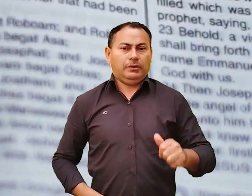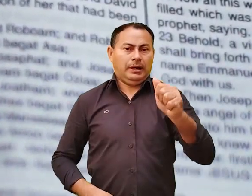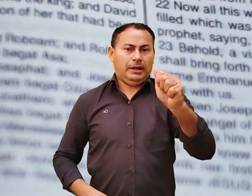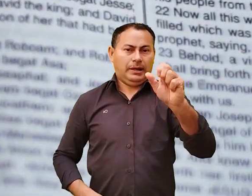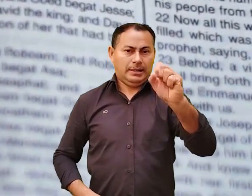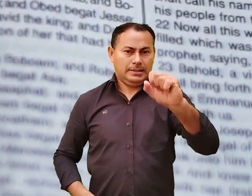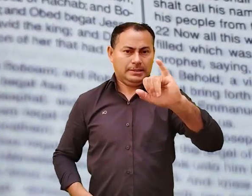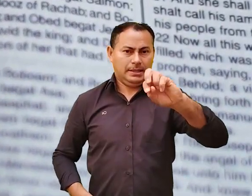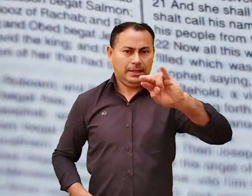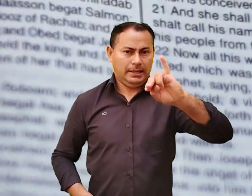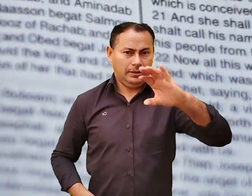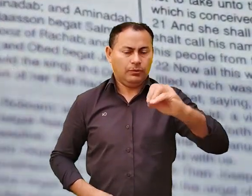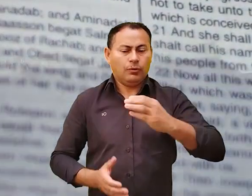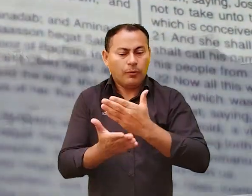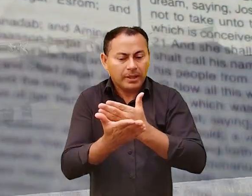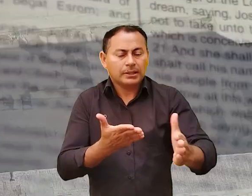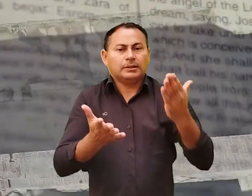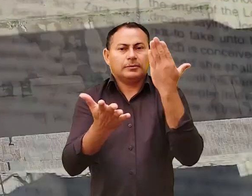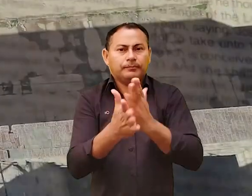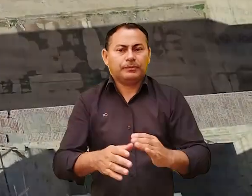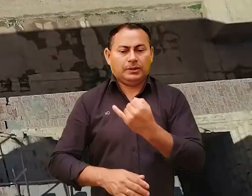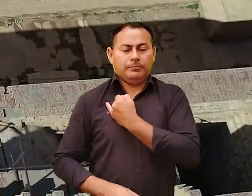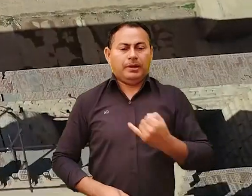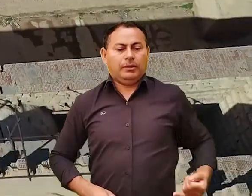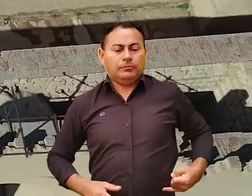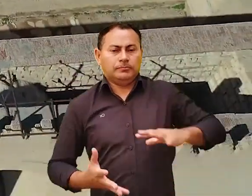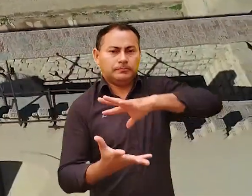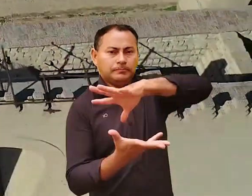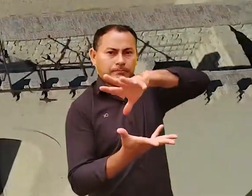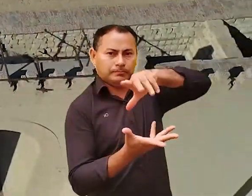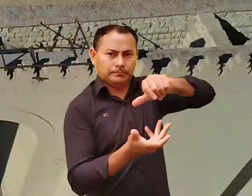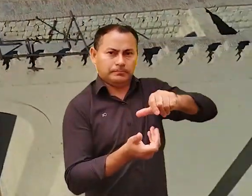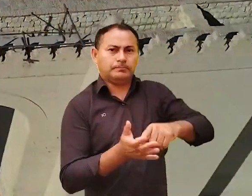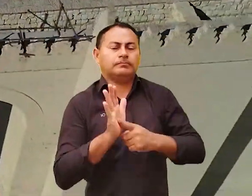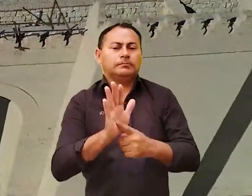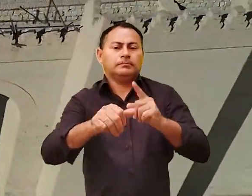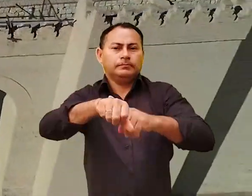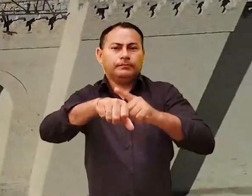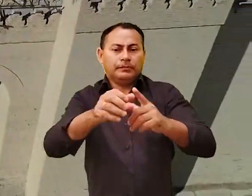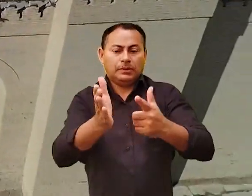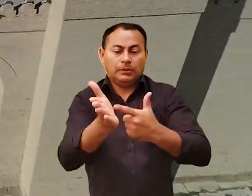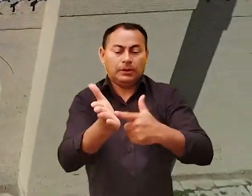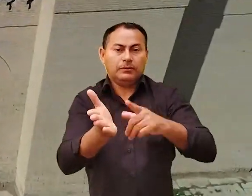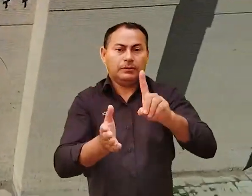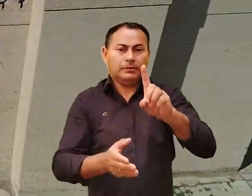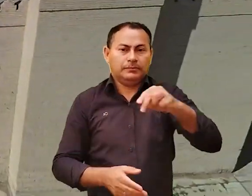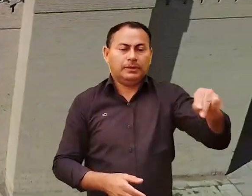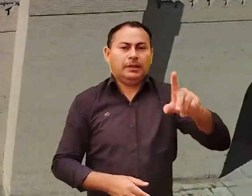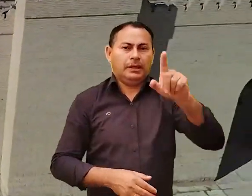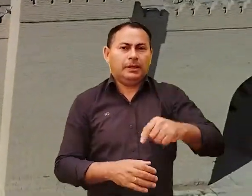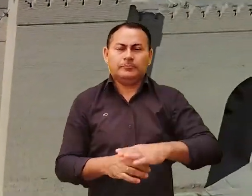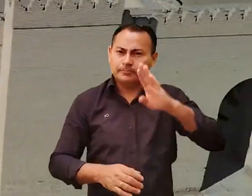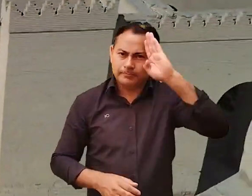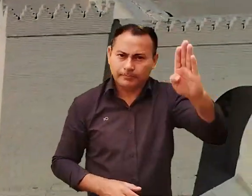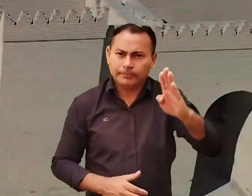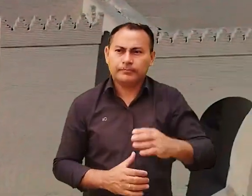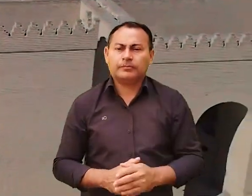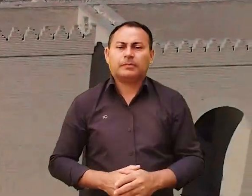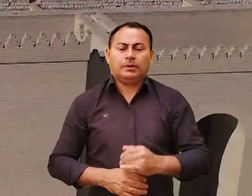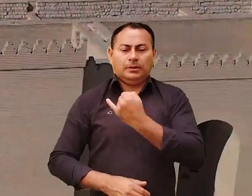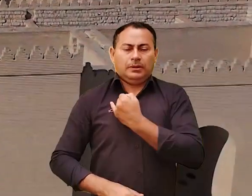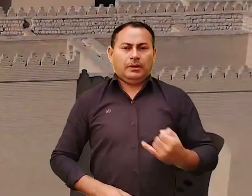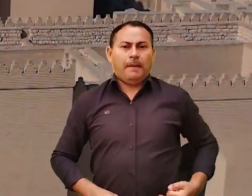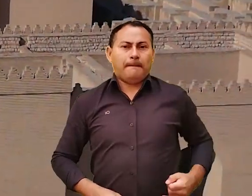tinha começado e acabado. Portanto, os impérios mundiais referentes ao período do livro de Daniel são, principalmente,